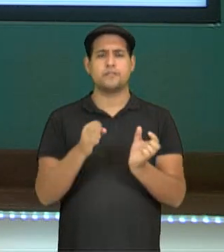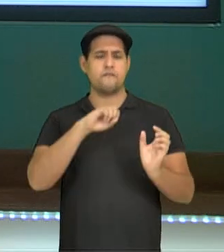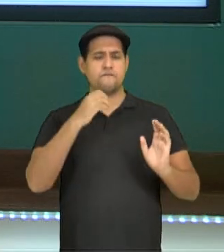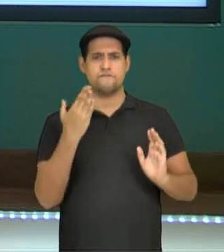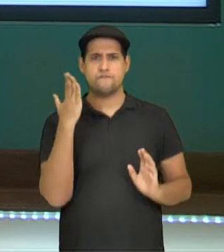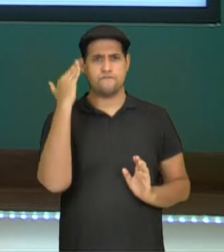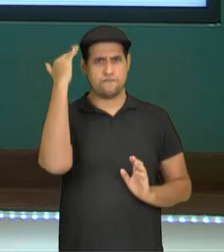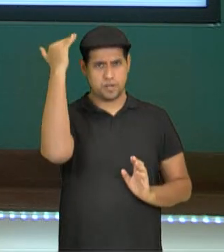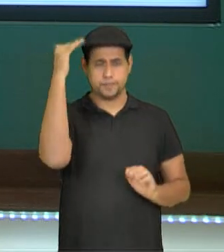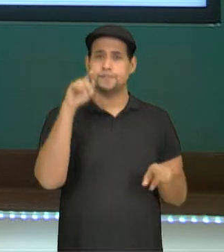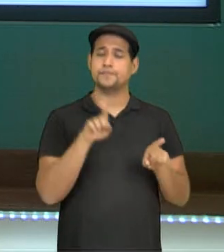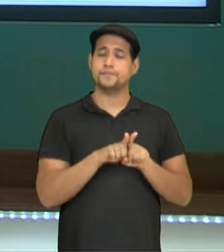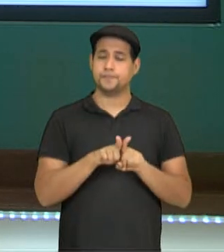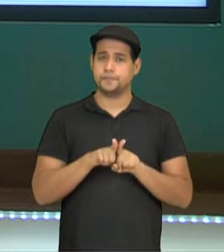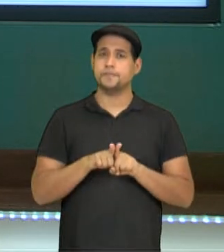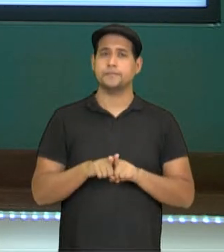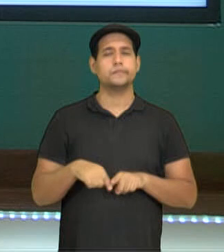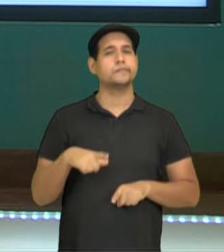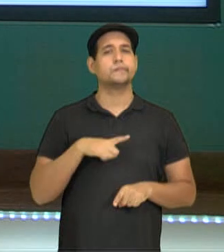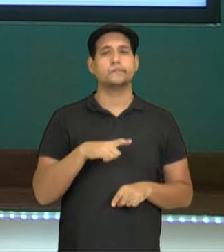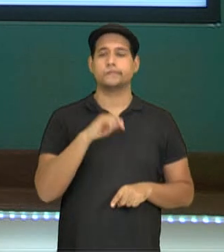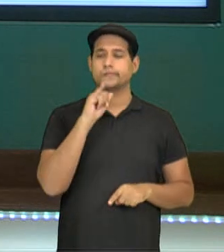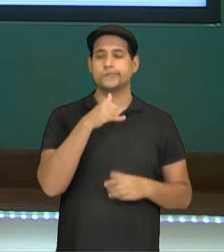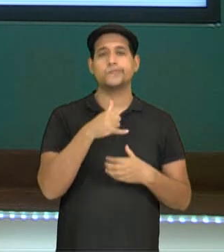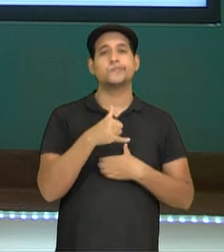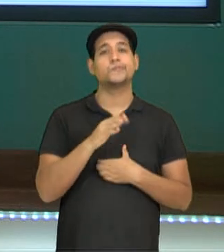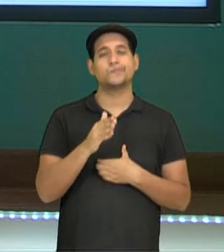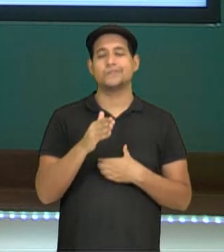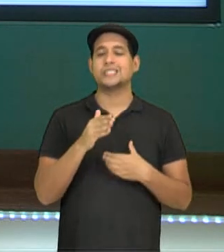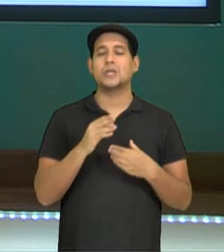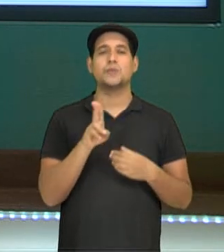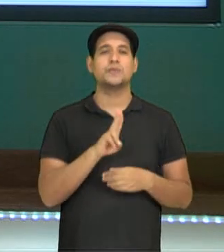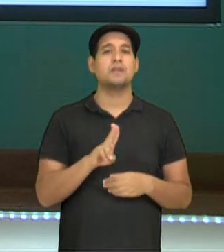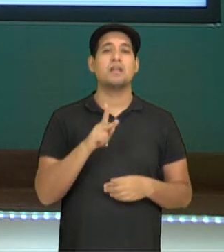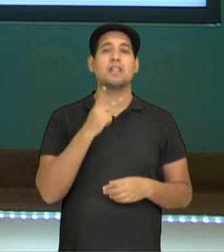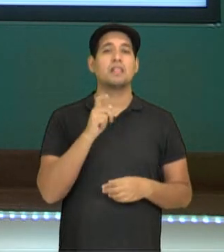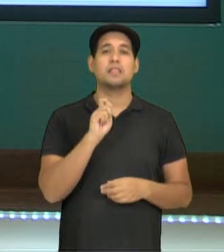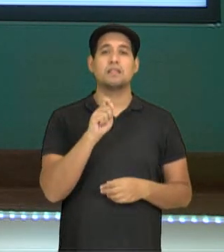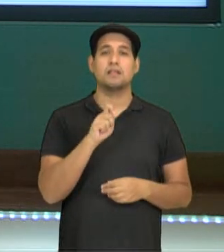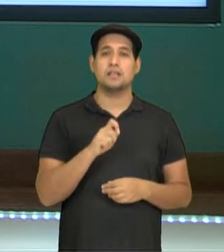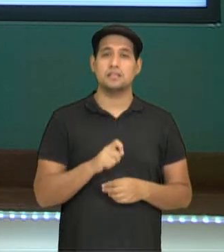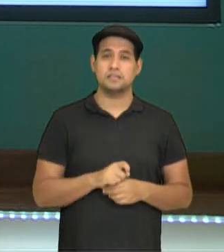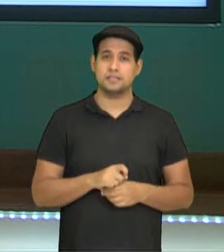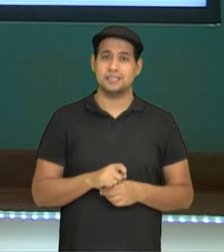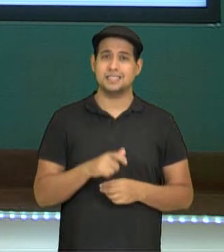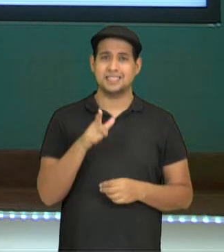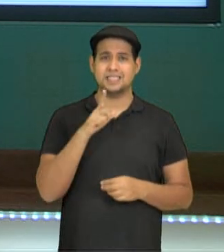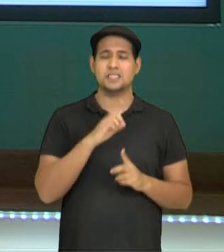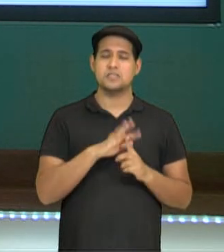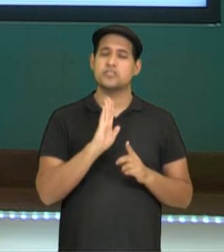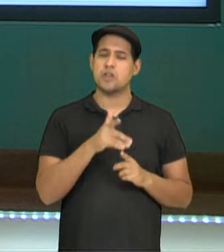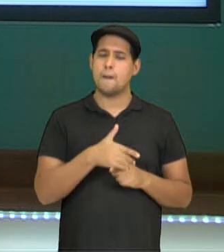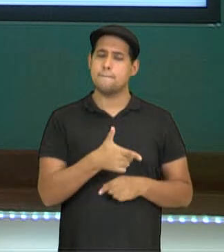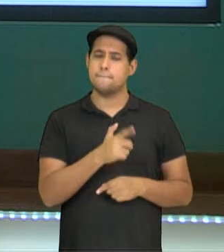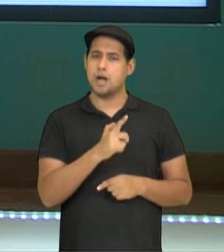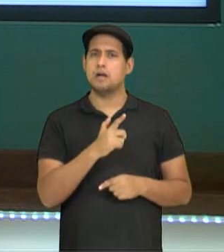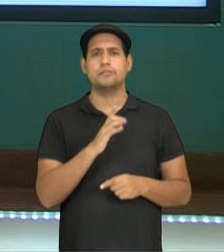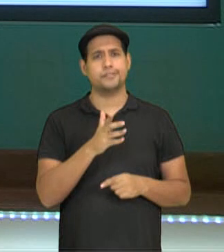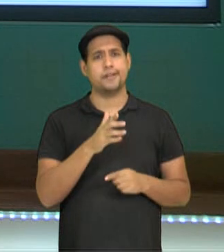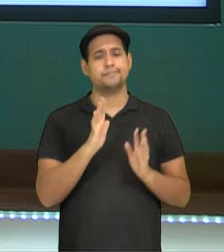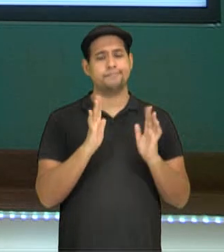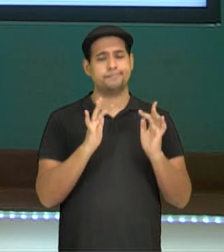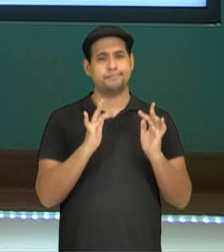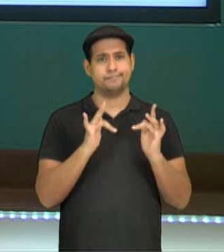né, um ídolo, e fora das pistas, infelizmente, ele foi acusado de assassinato, né, da